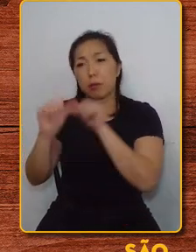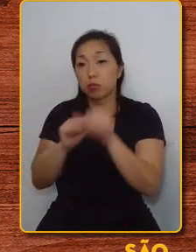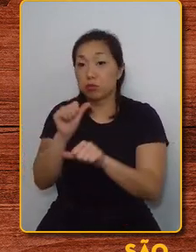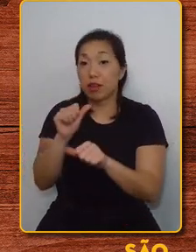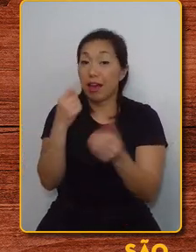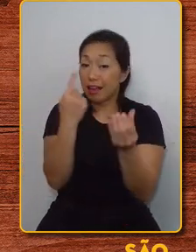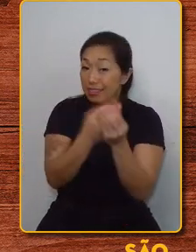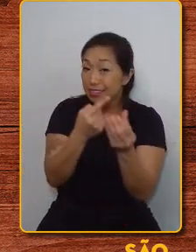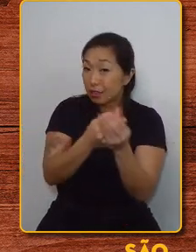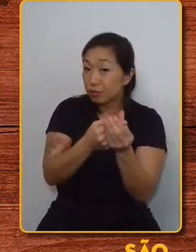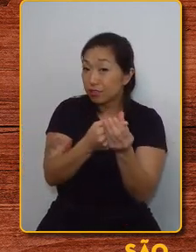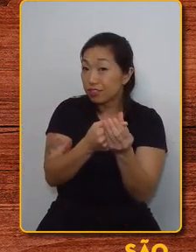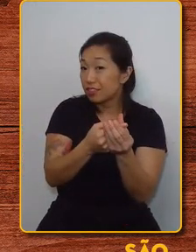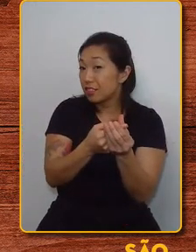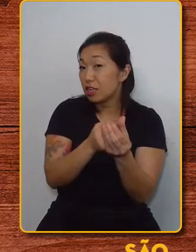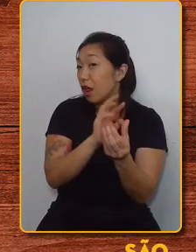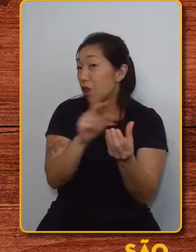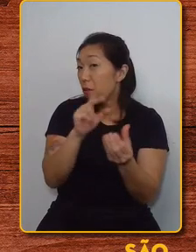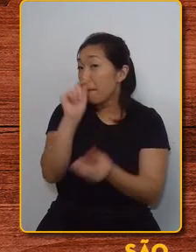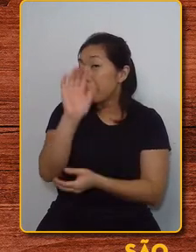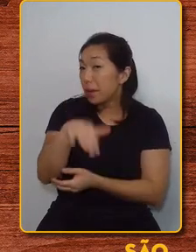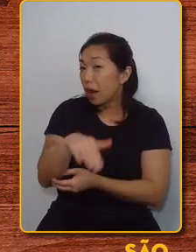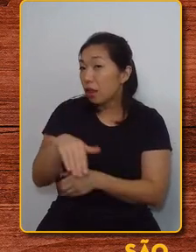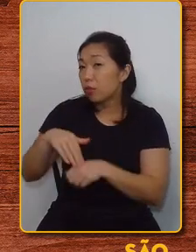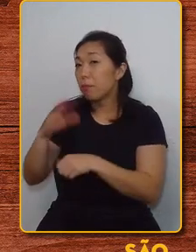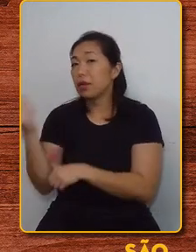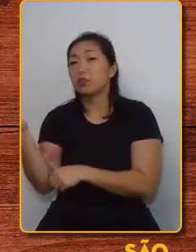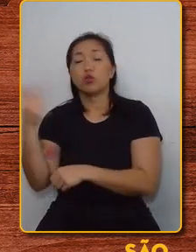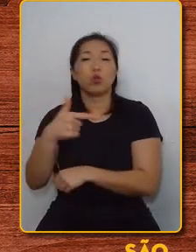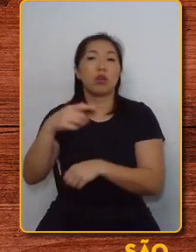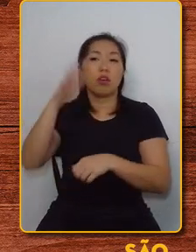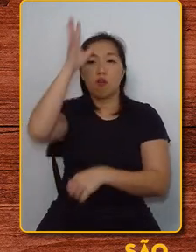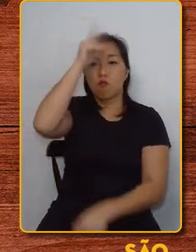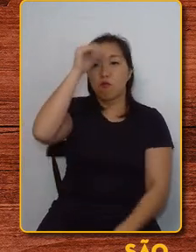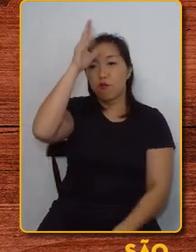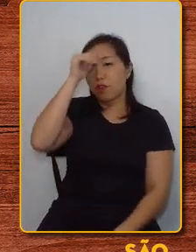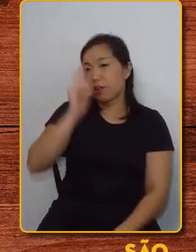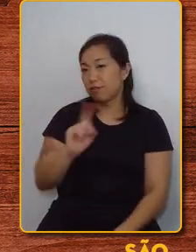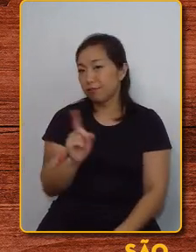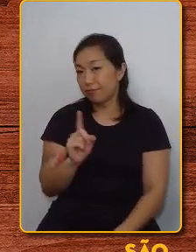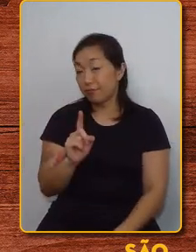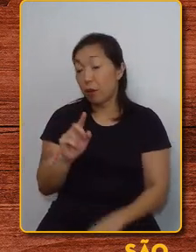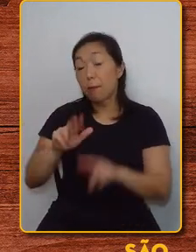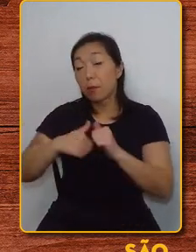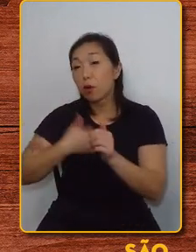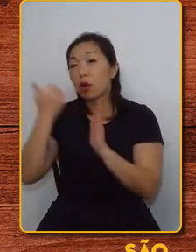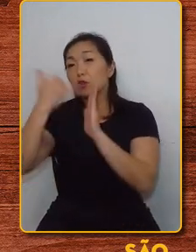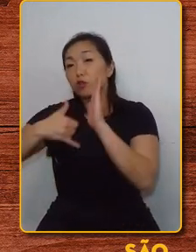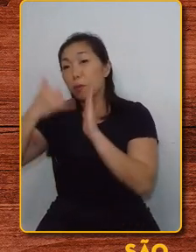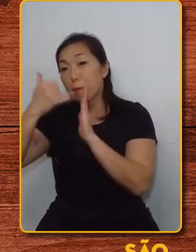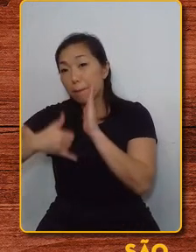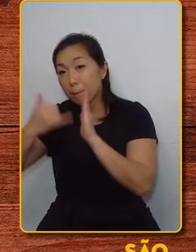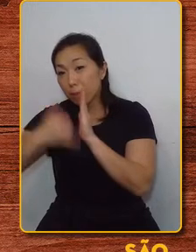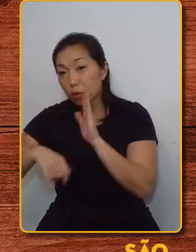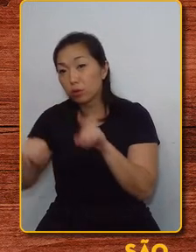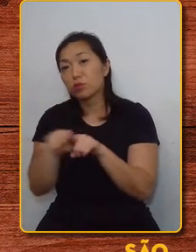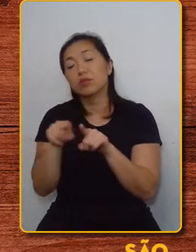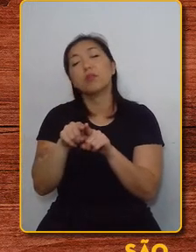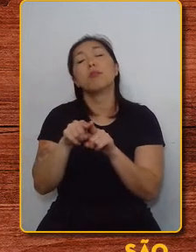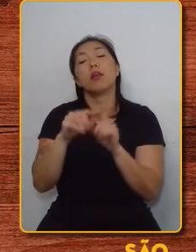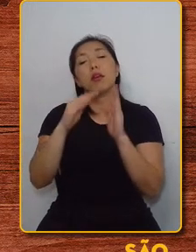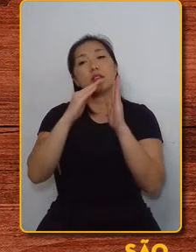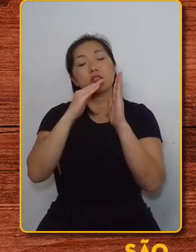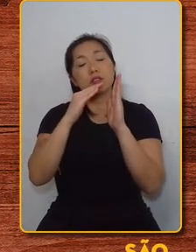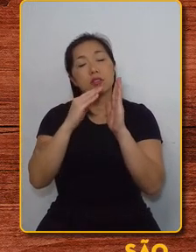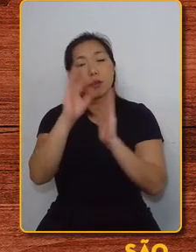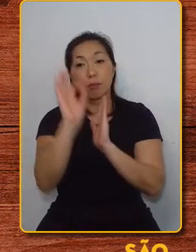é mais barata do que a carne de frango. É pelos impostos, isenções e sistema tributário que ela